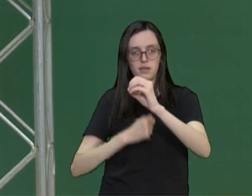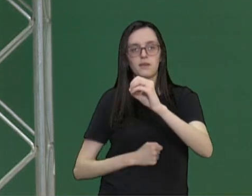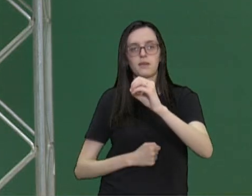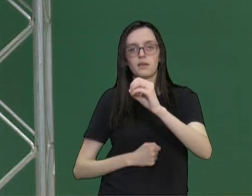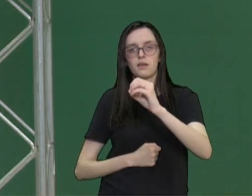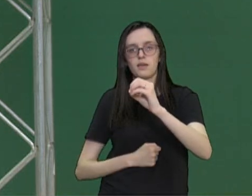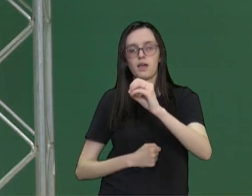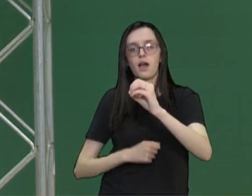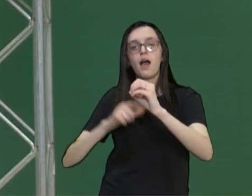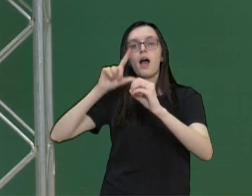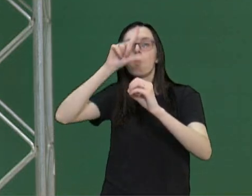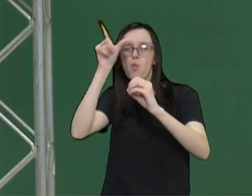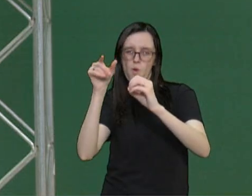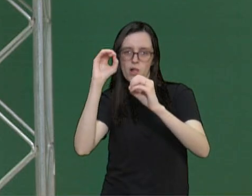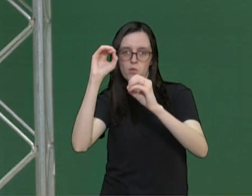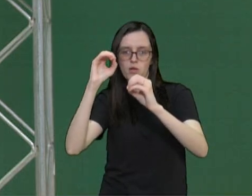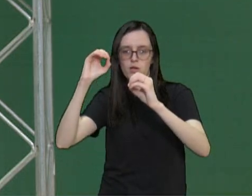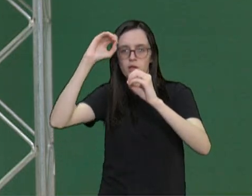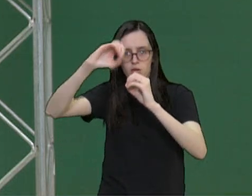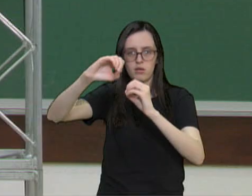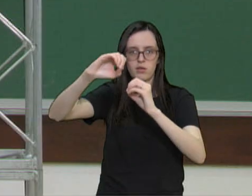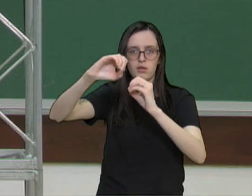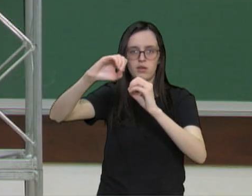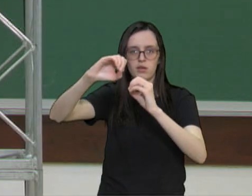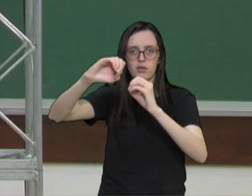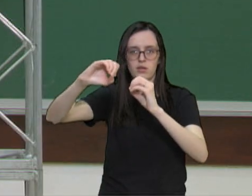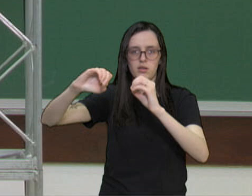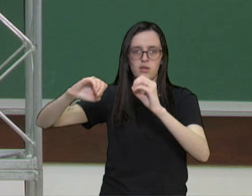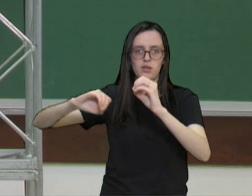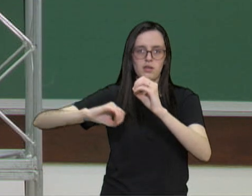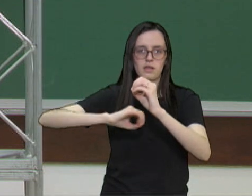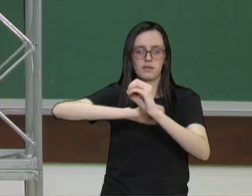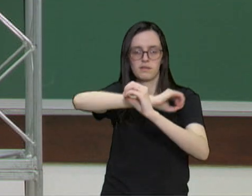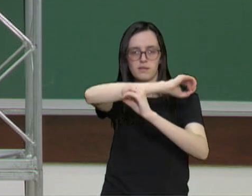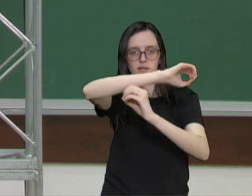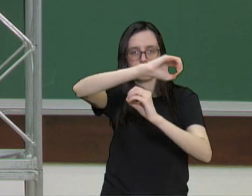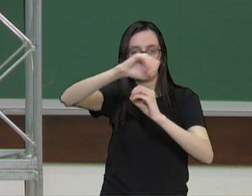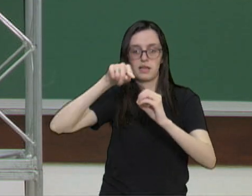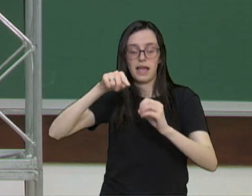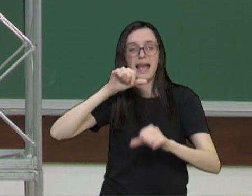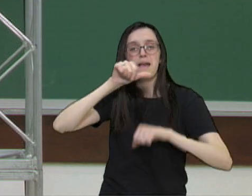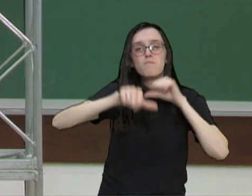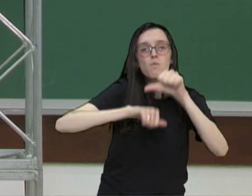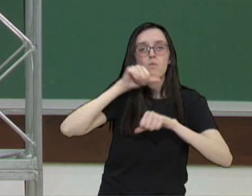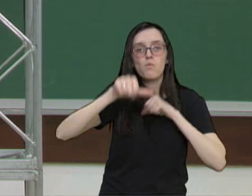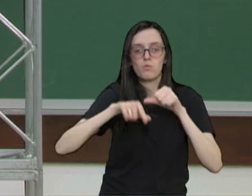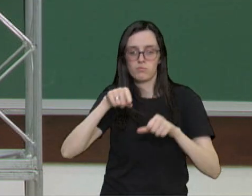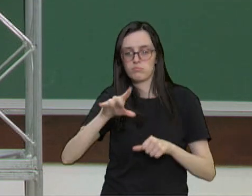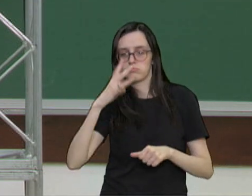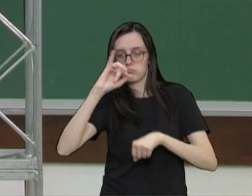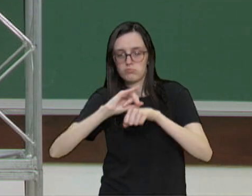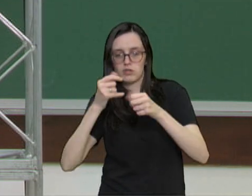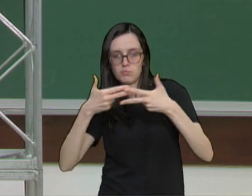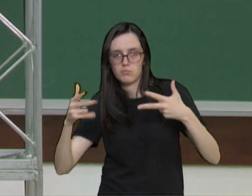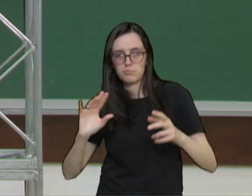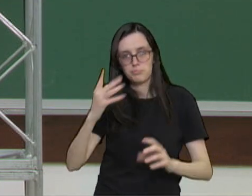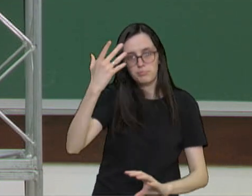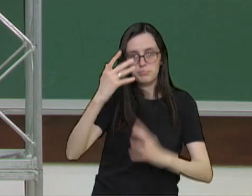fica presa ao redor da Terra. Essa interação, essa modificação que o corpo massivo faz aos